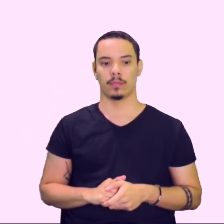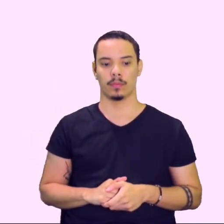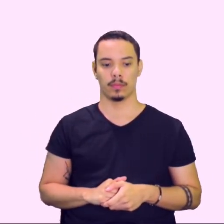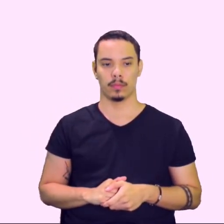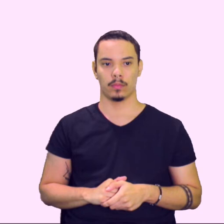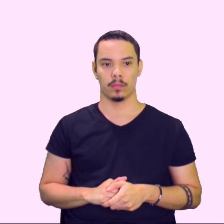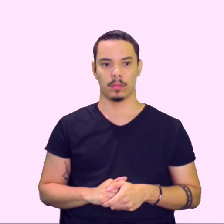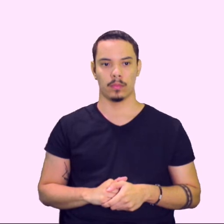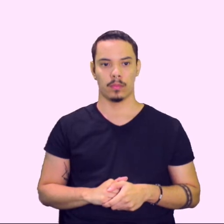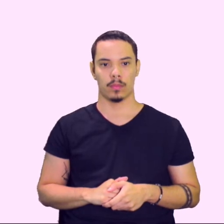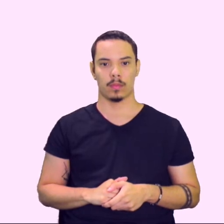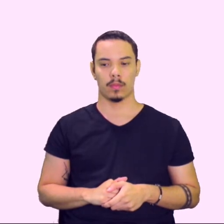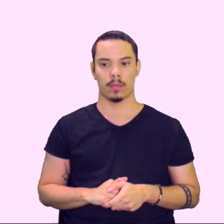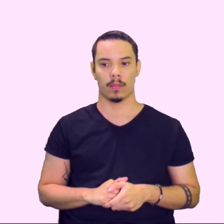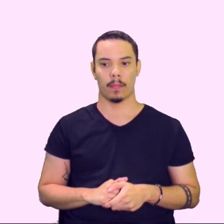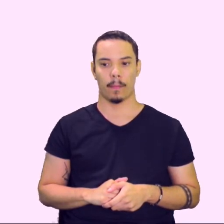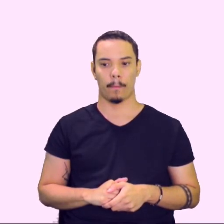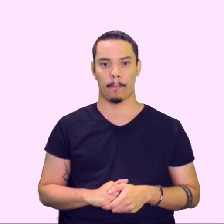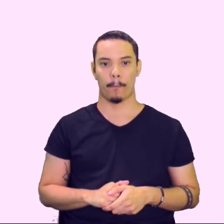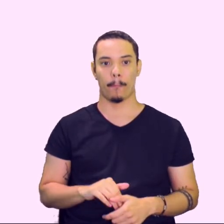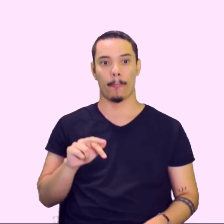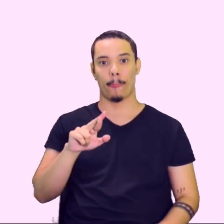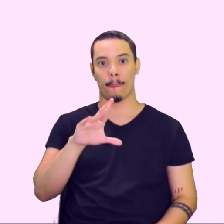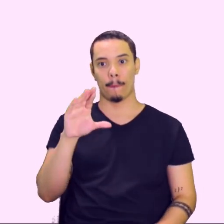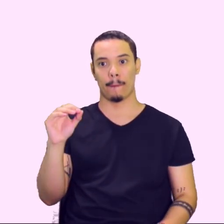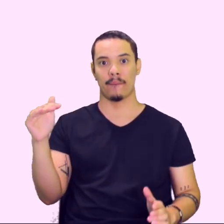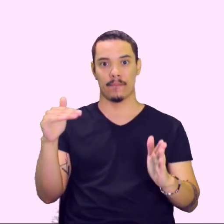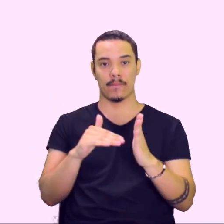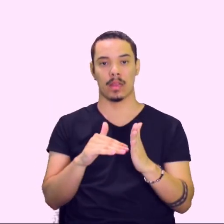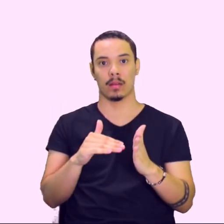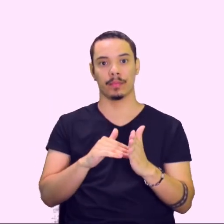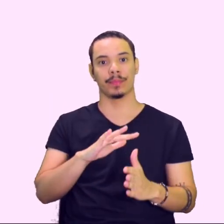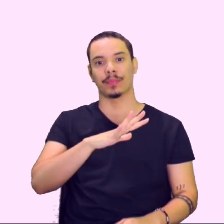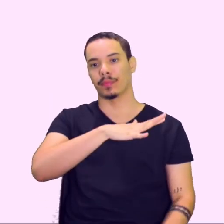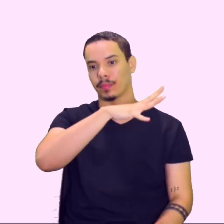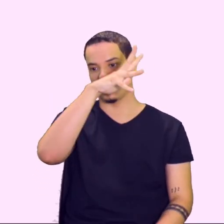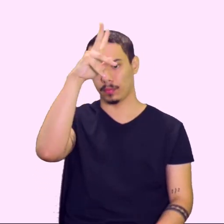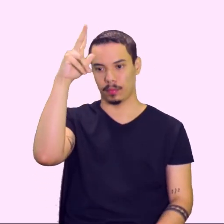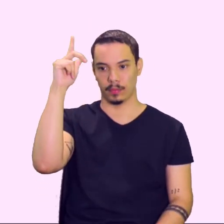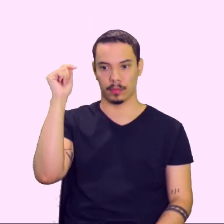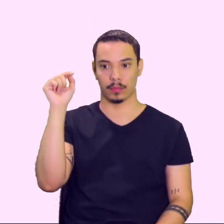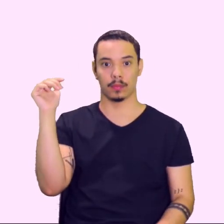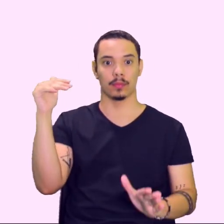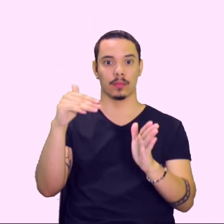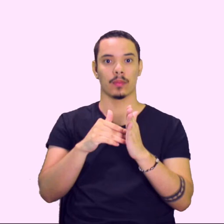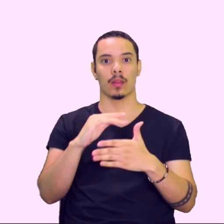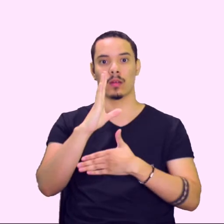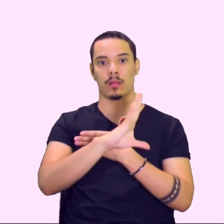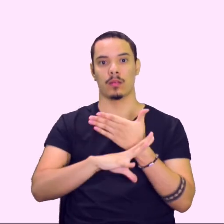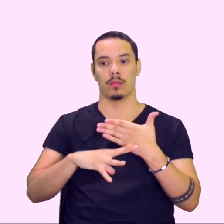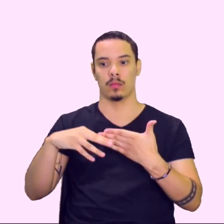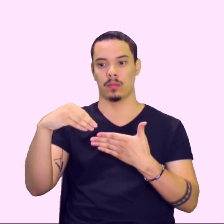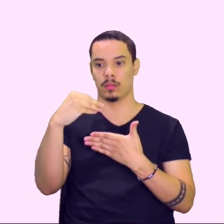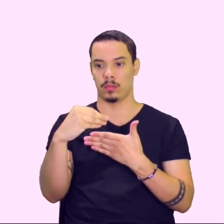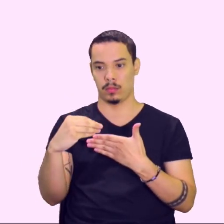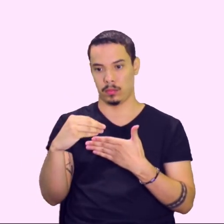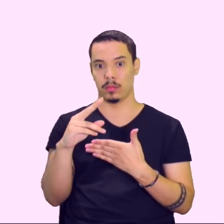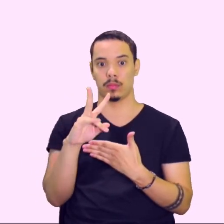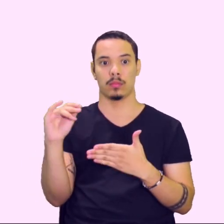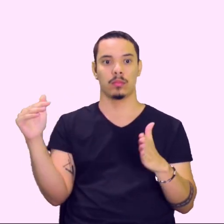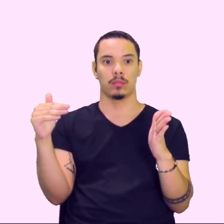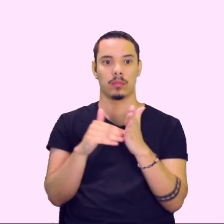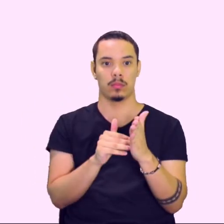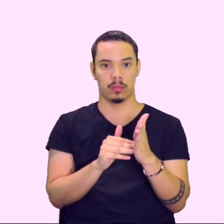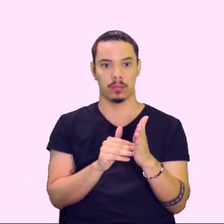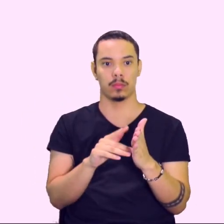Amazonas. Sim, sim. A ponte sobre o rio, vai para o Amazonas. Vai para o Amazonas, né? Que chega ali o Maitá, que é uma cidade bonita. Justamente, que atravessa aí sobre o Rio